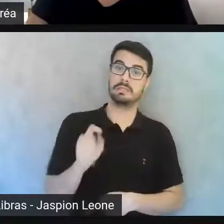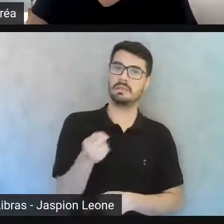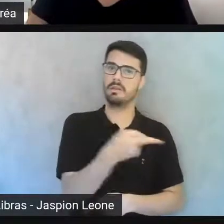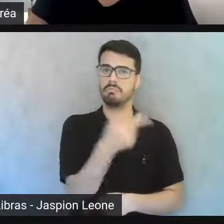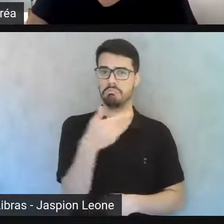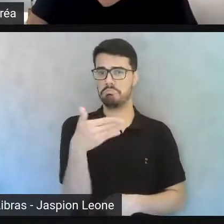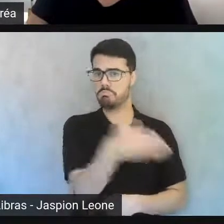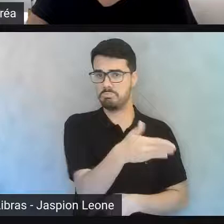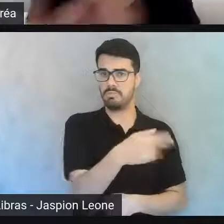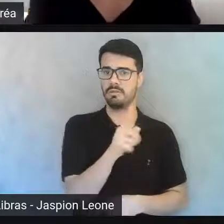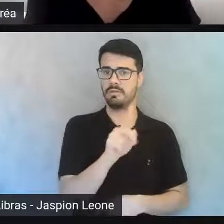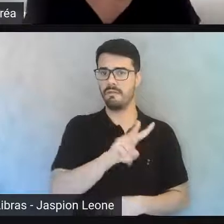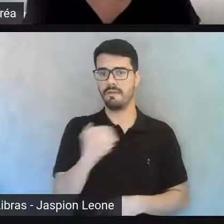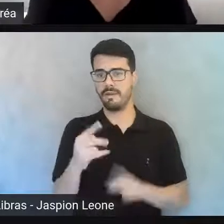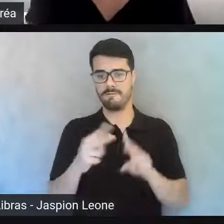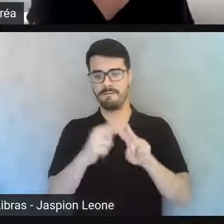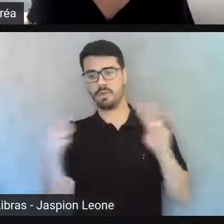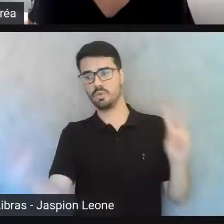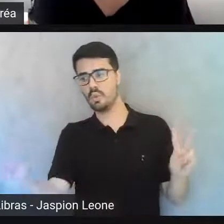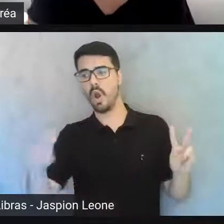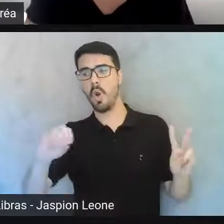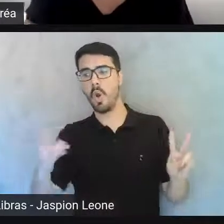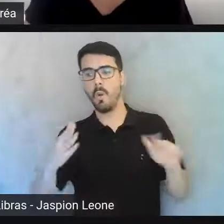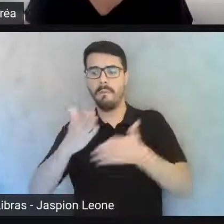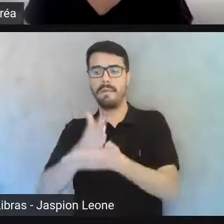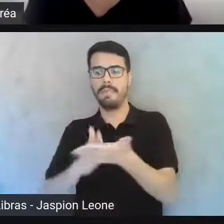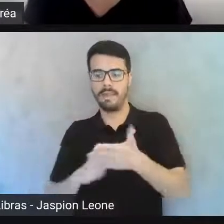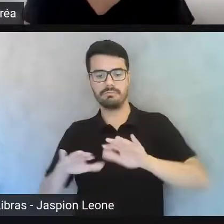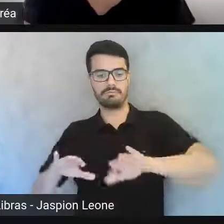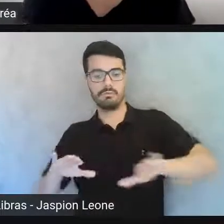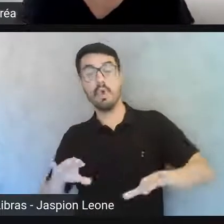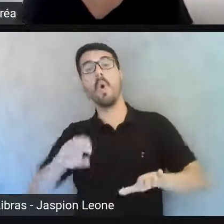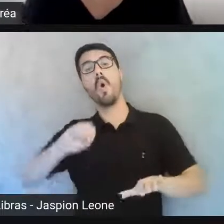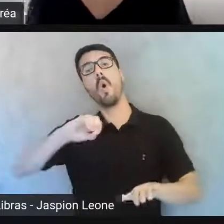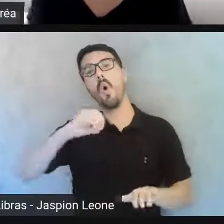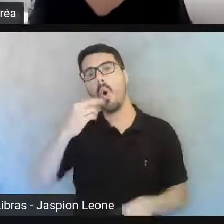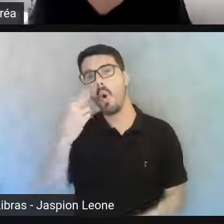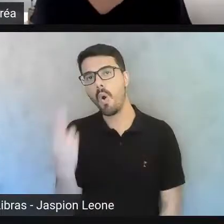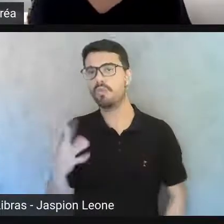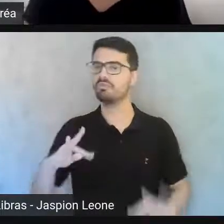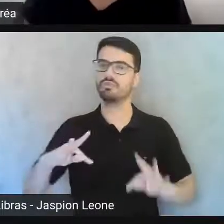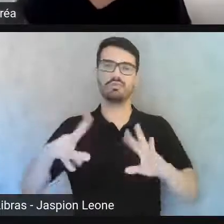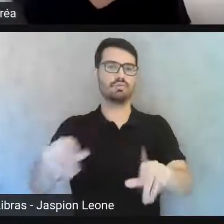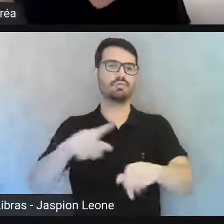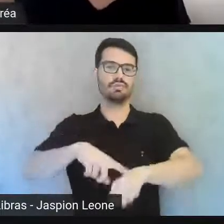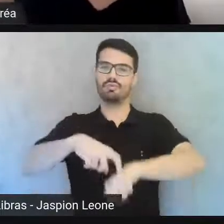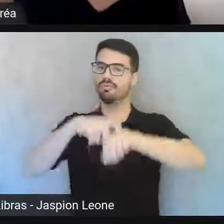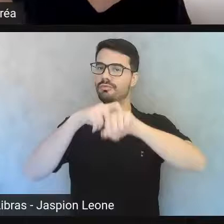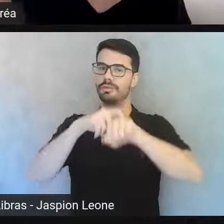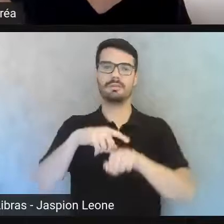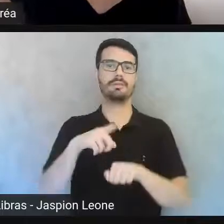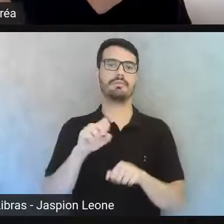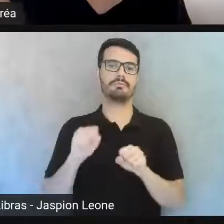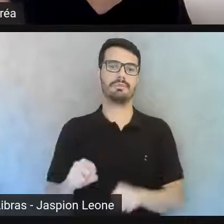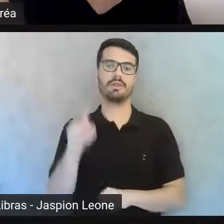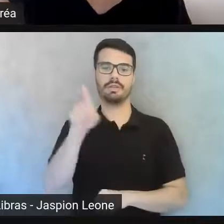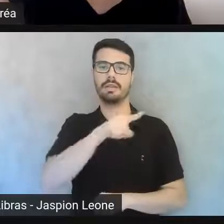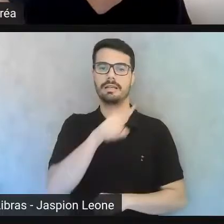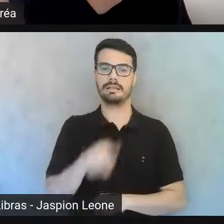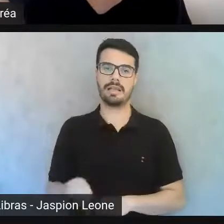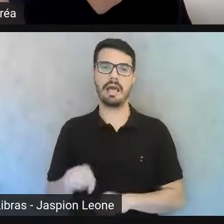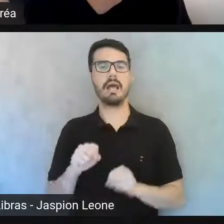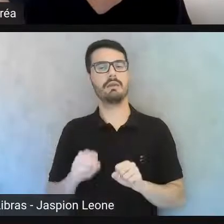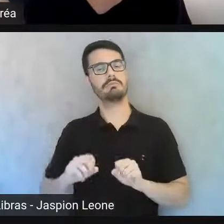faço remotamente, faço parcialmente, ou eu vou dizer assim, olha, total. E aí eu posso prorrogar esse